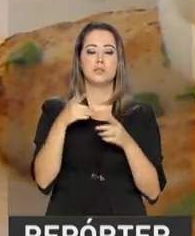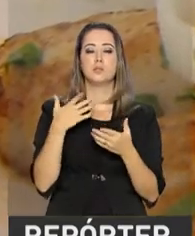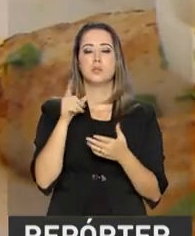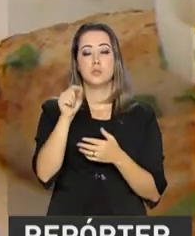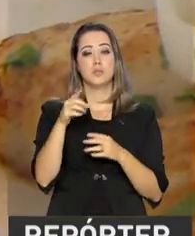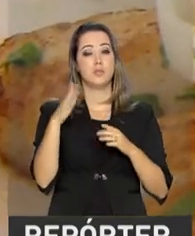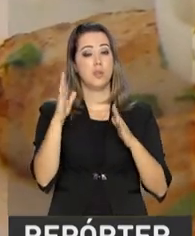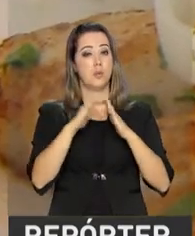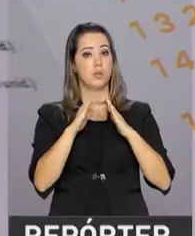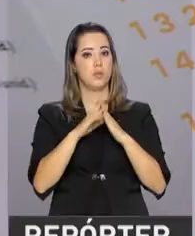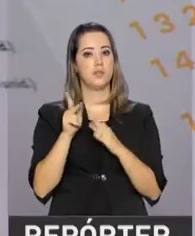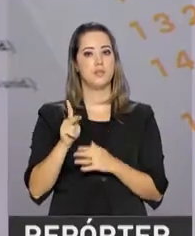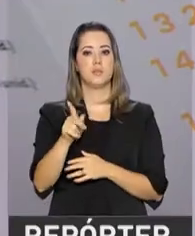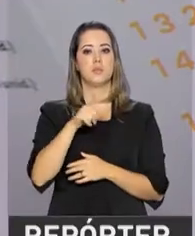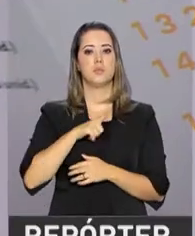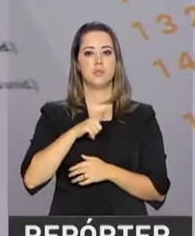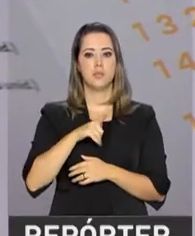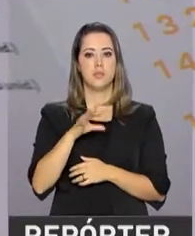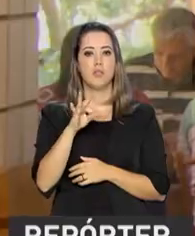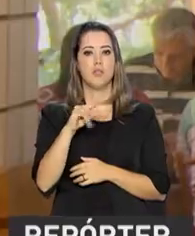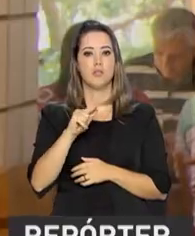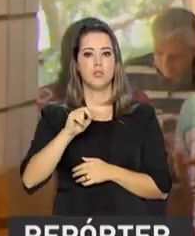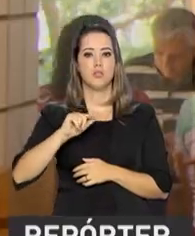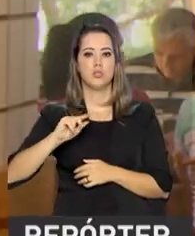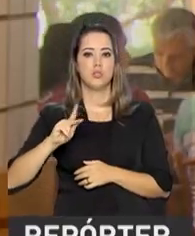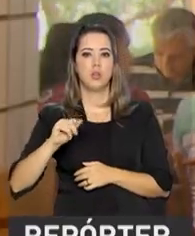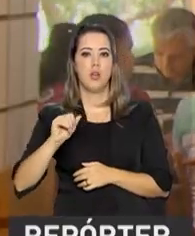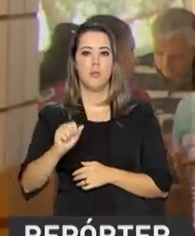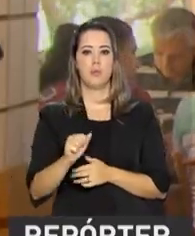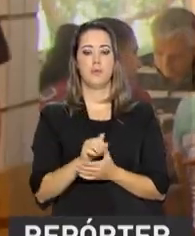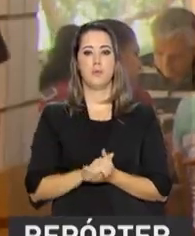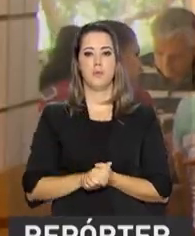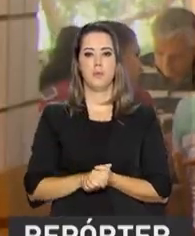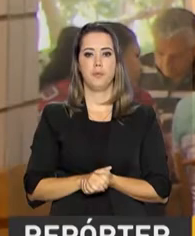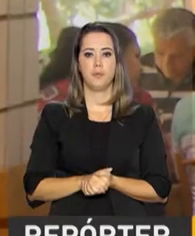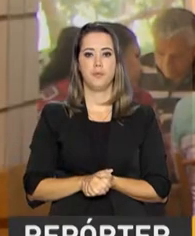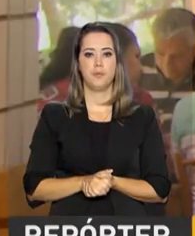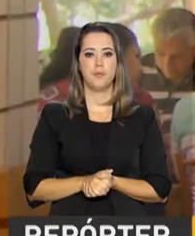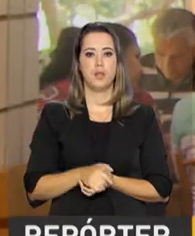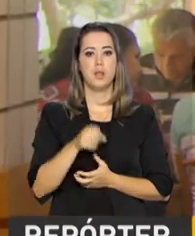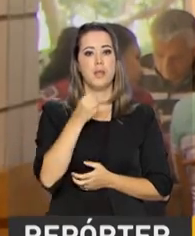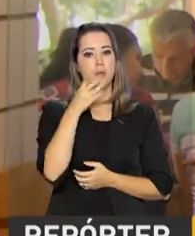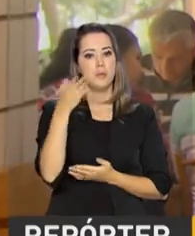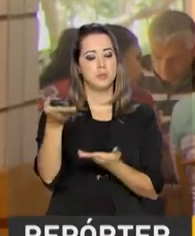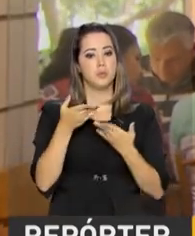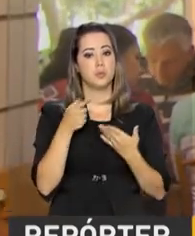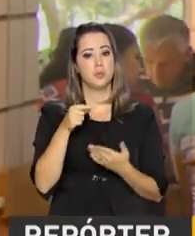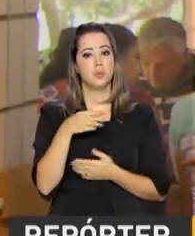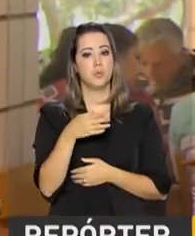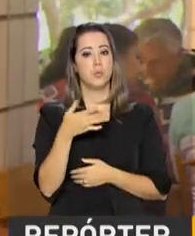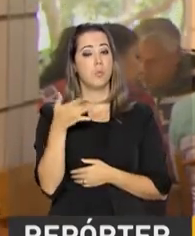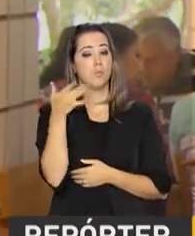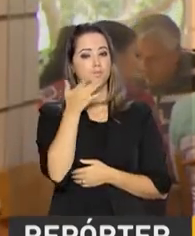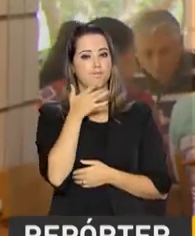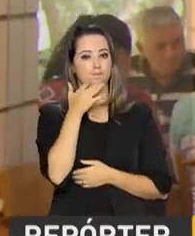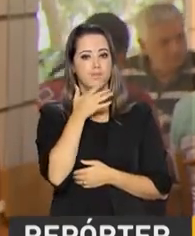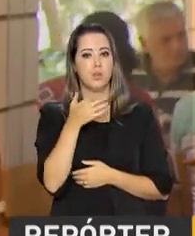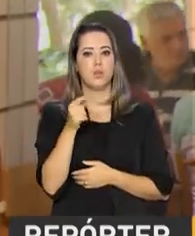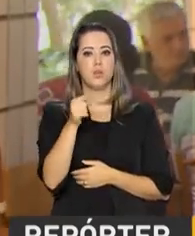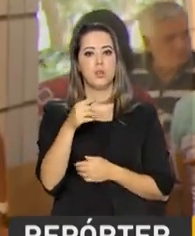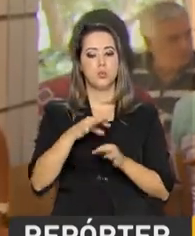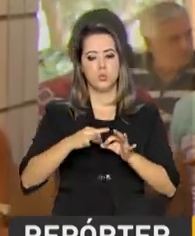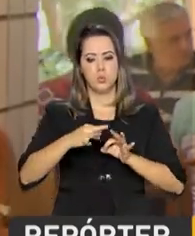fresquinho o que não falta é tilápia no cardápio tem uma ótima aceitação pelo fato do sabor suave e de não ter